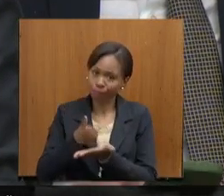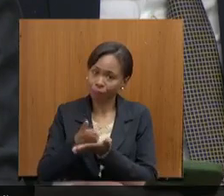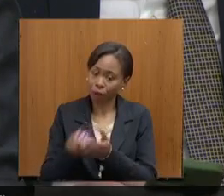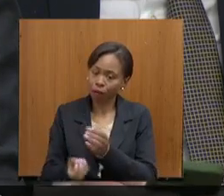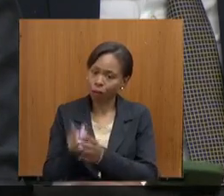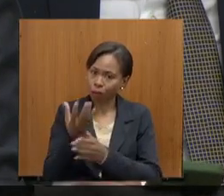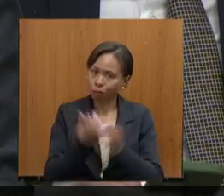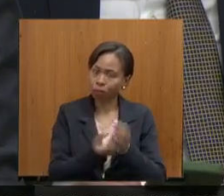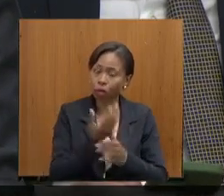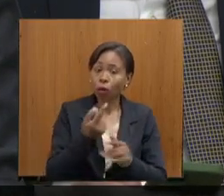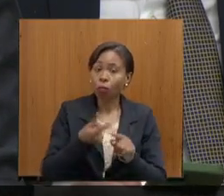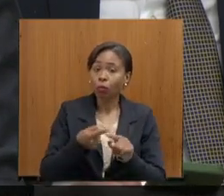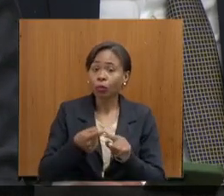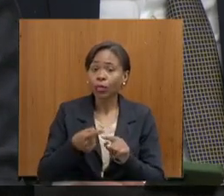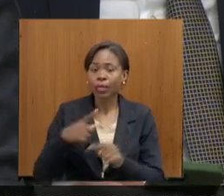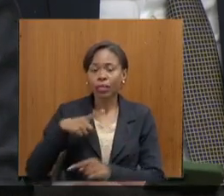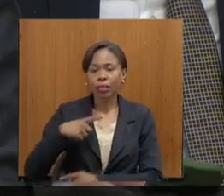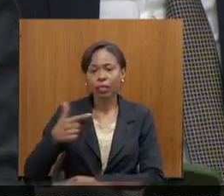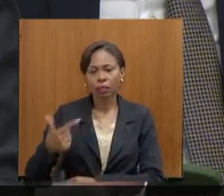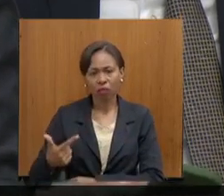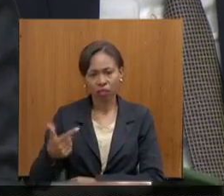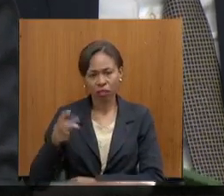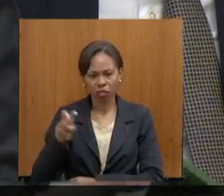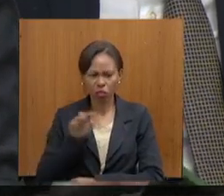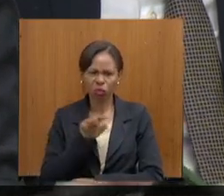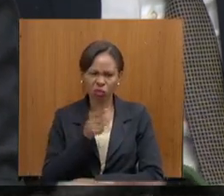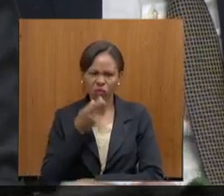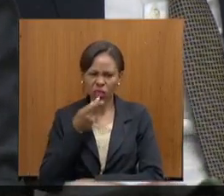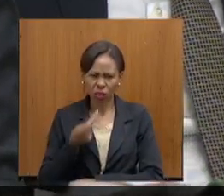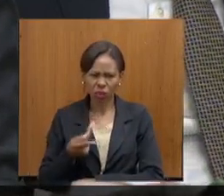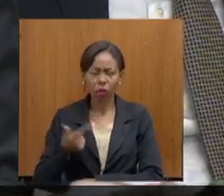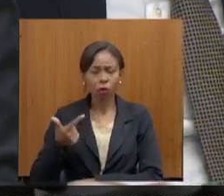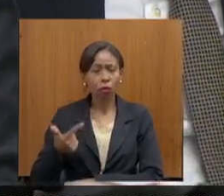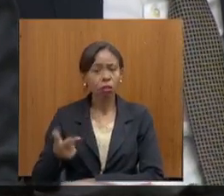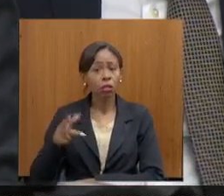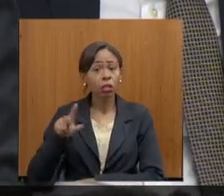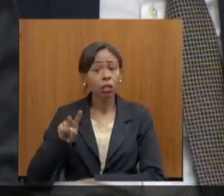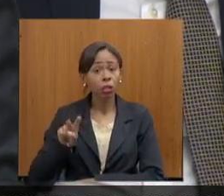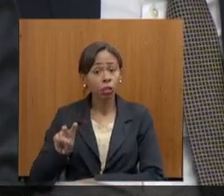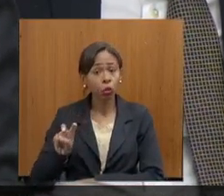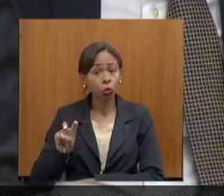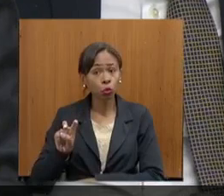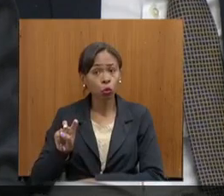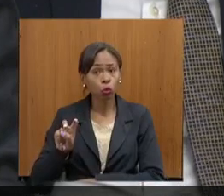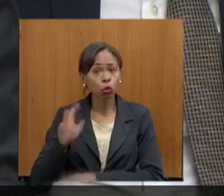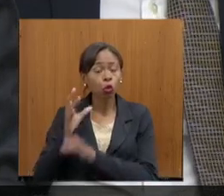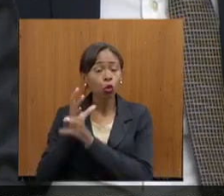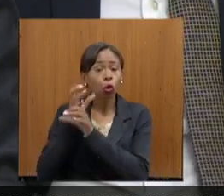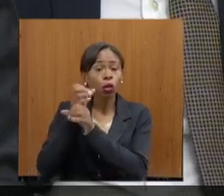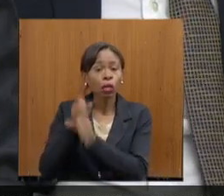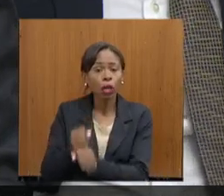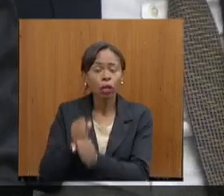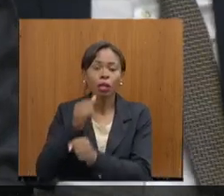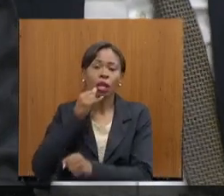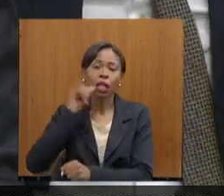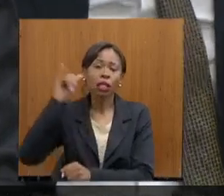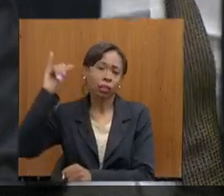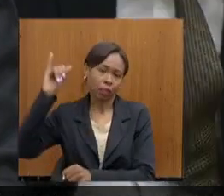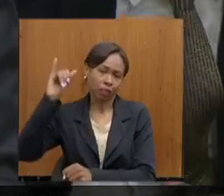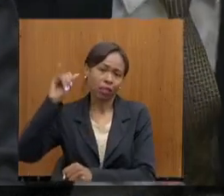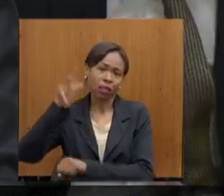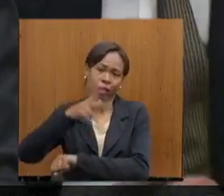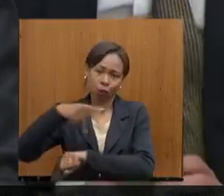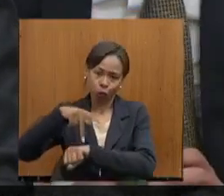já que nós temos 25 né Igual o senhor falou 25 de Toda energia produzida no